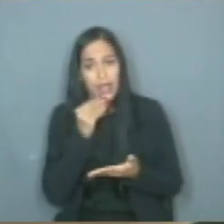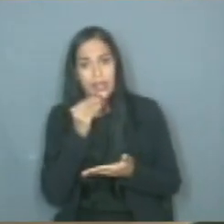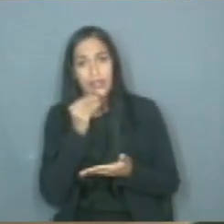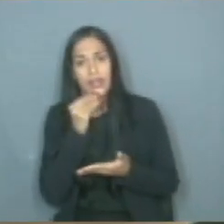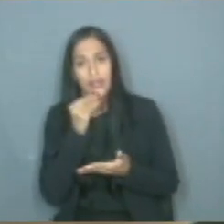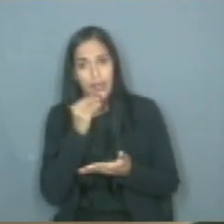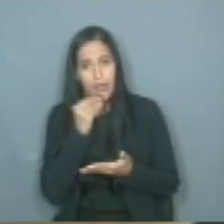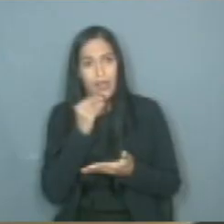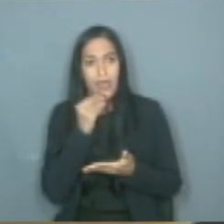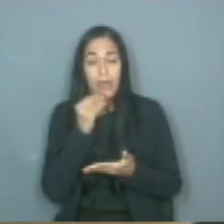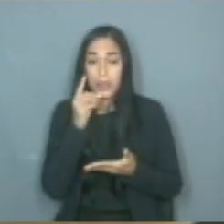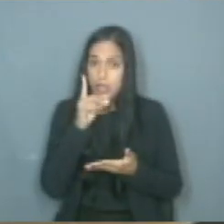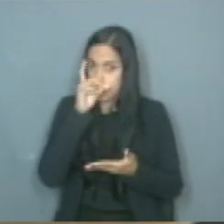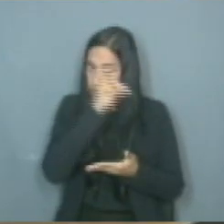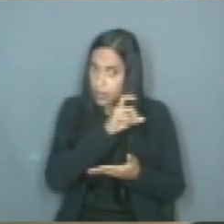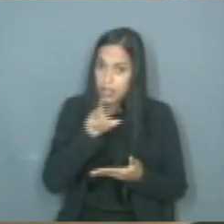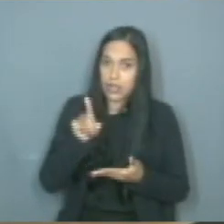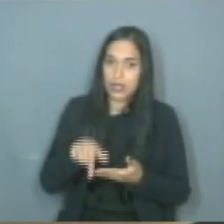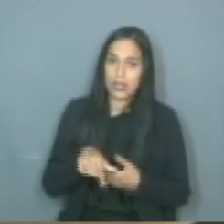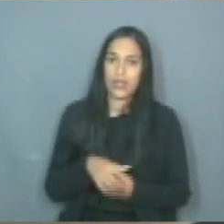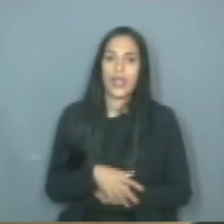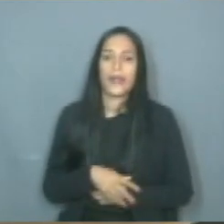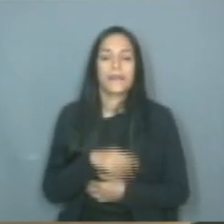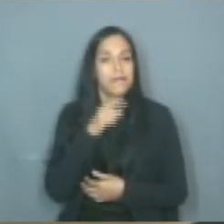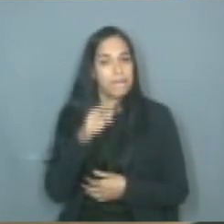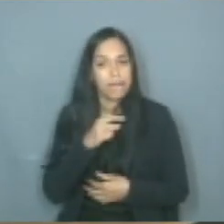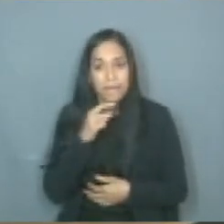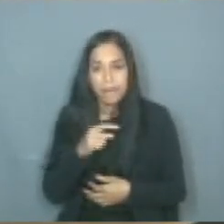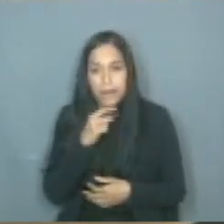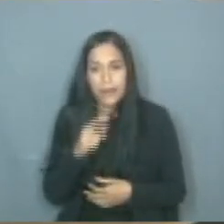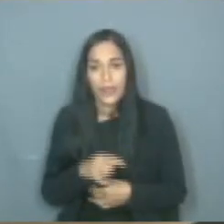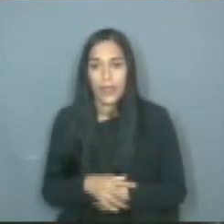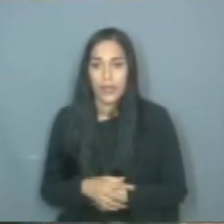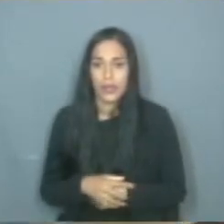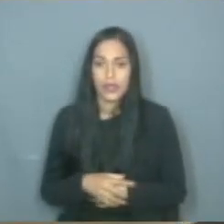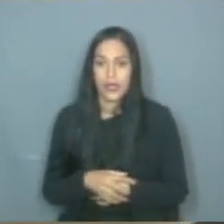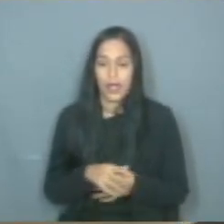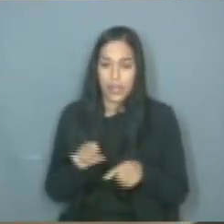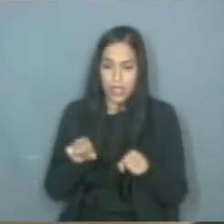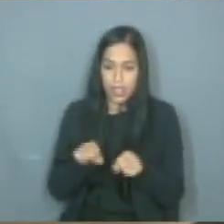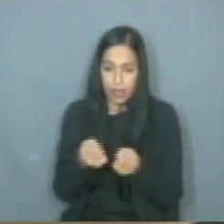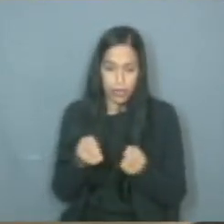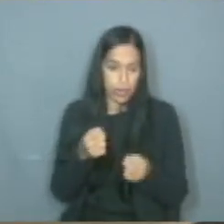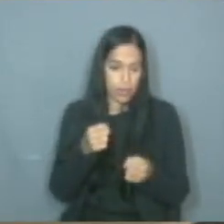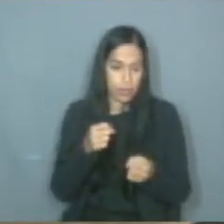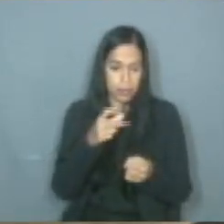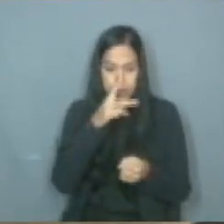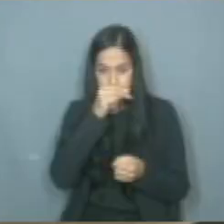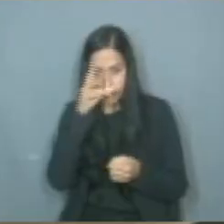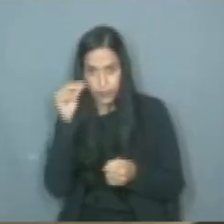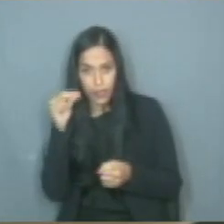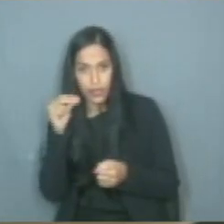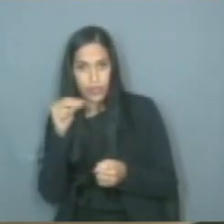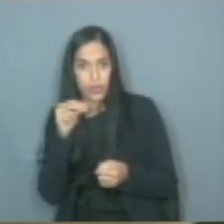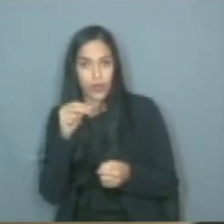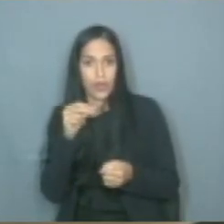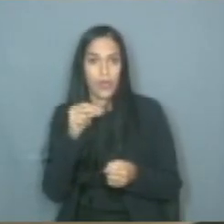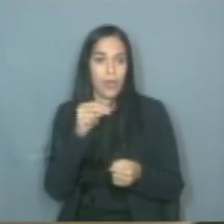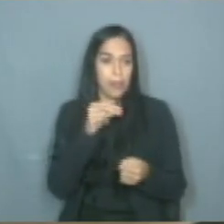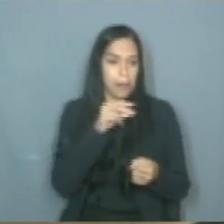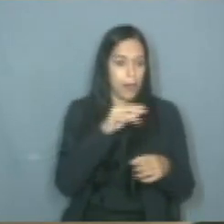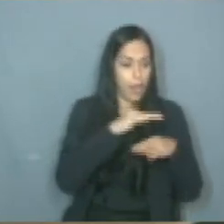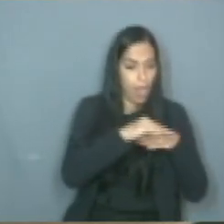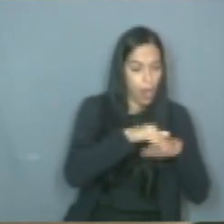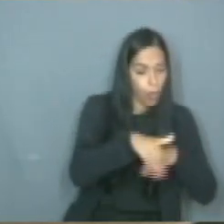jeito é difícil. Não consegue, não. A fechadura quebrou, é o prefeito. Um buraco é o